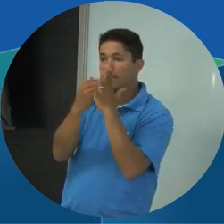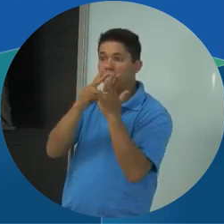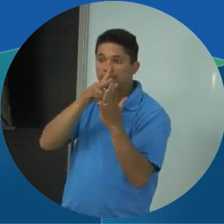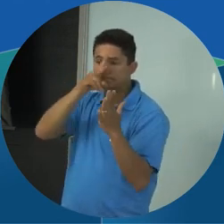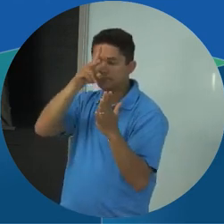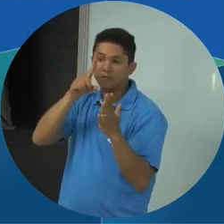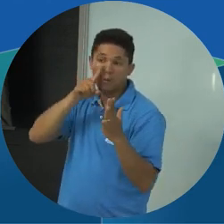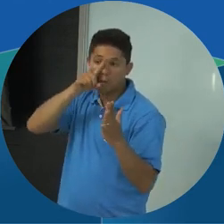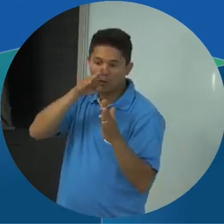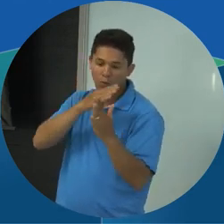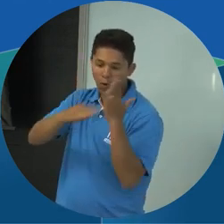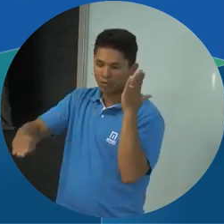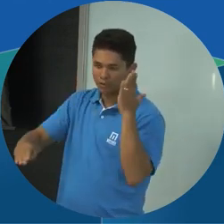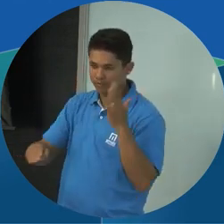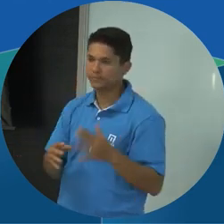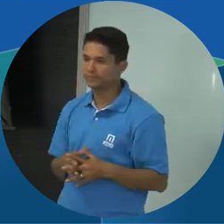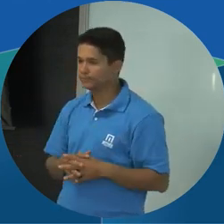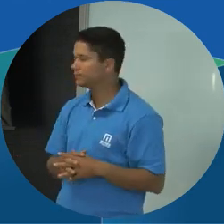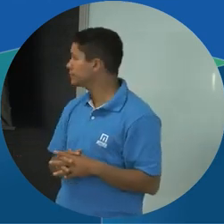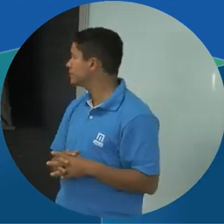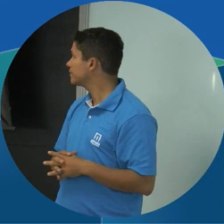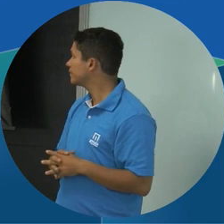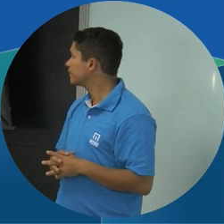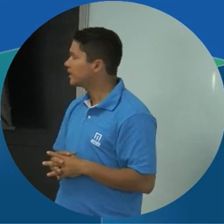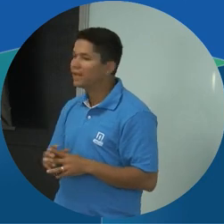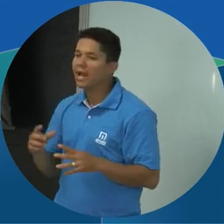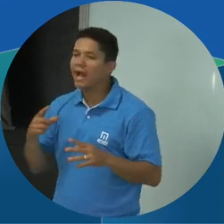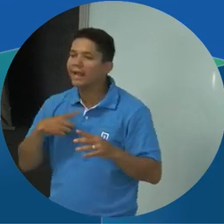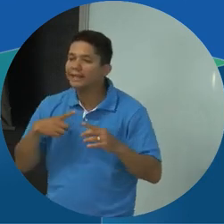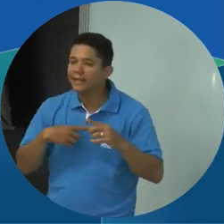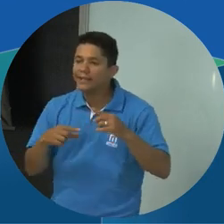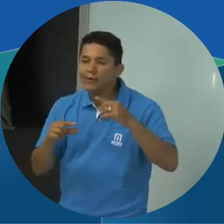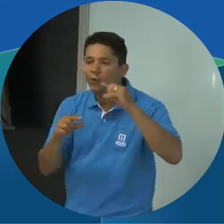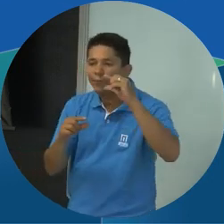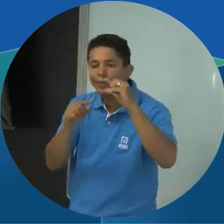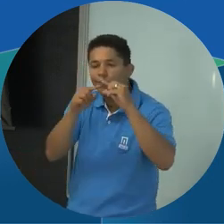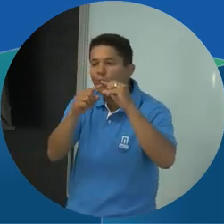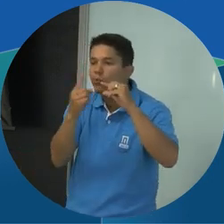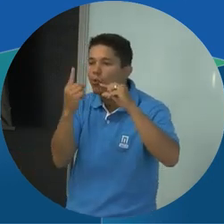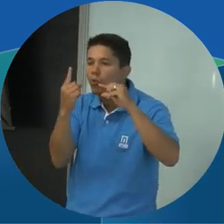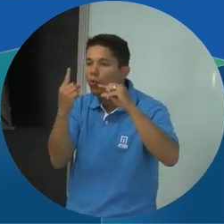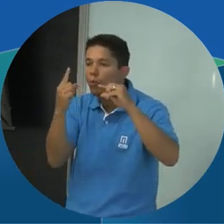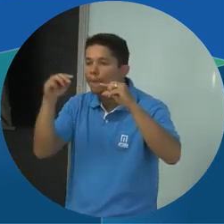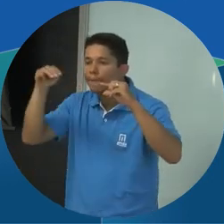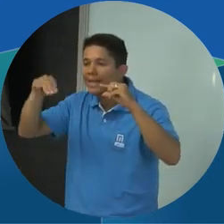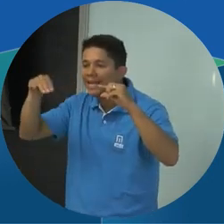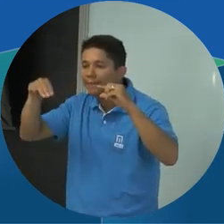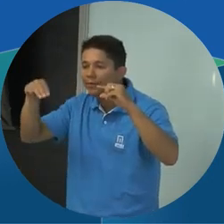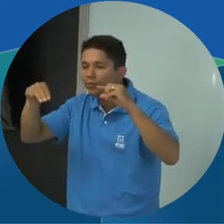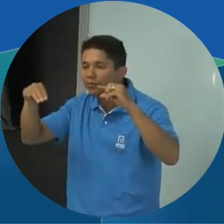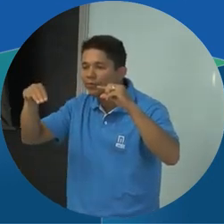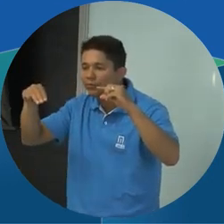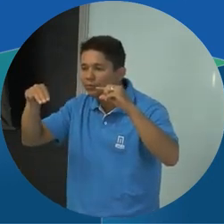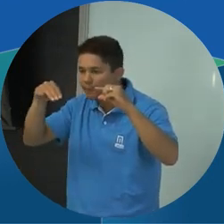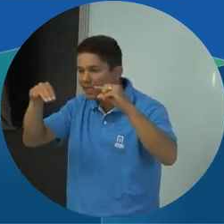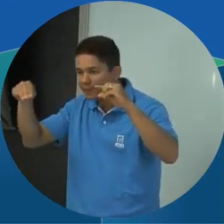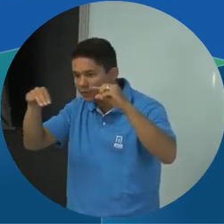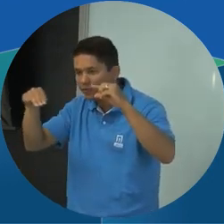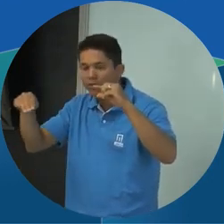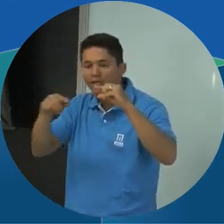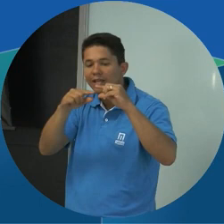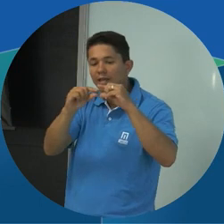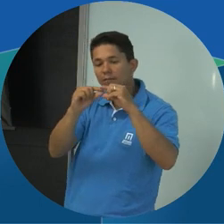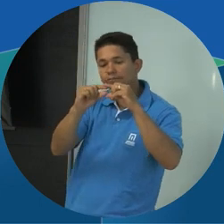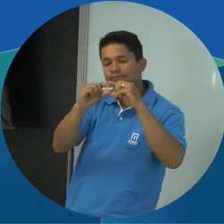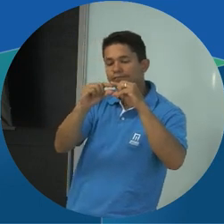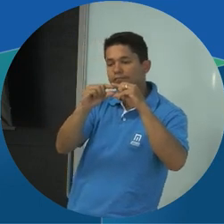Tá? Ah, eu tenho um bico aqui de 1 milímetro. Qual que é o tamanho do núcleo de jato?